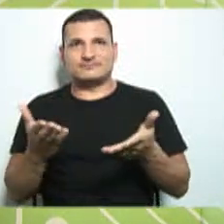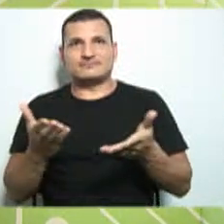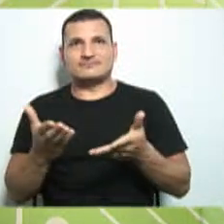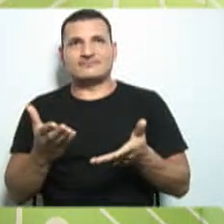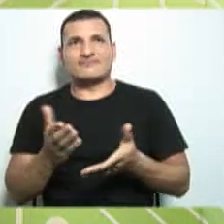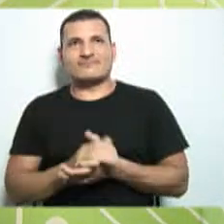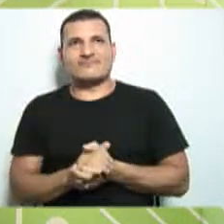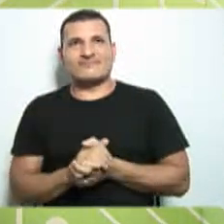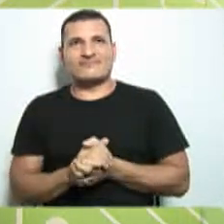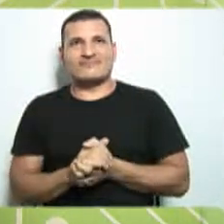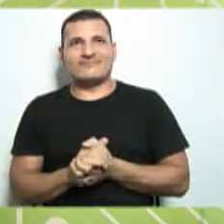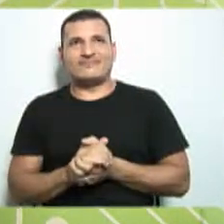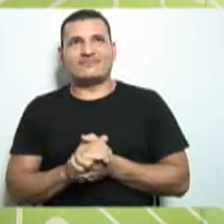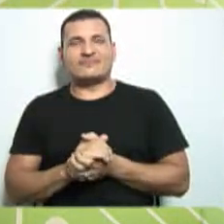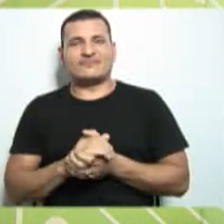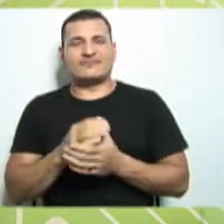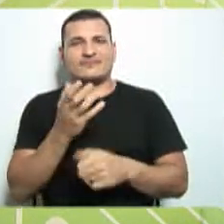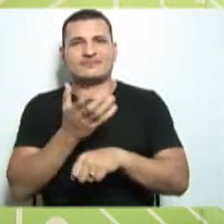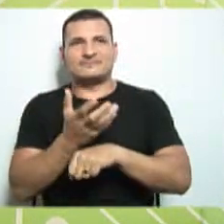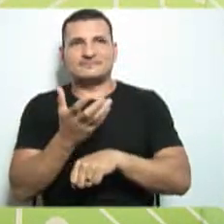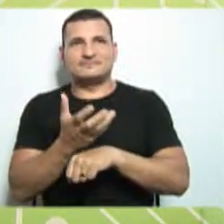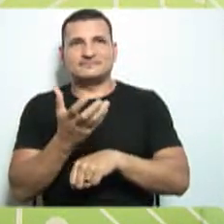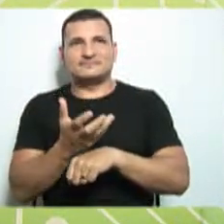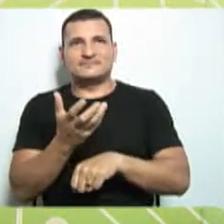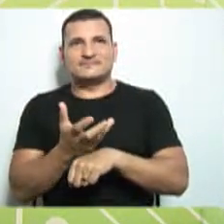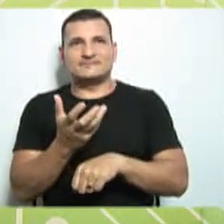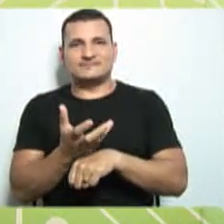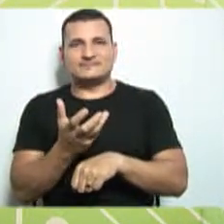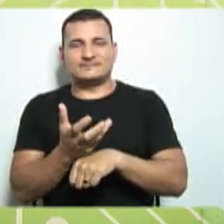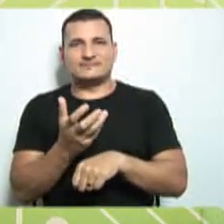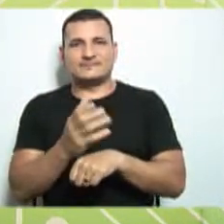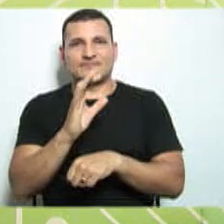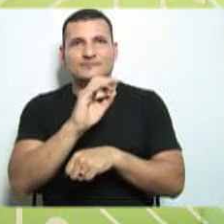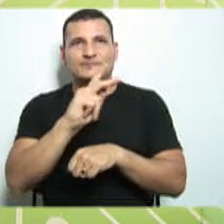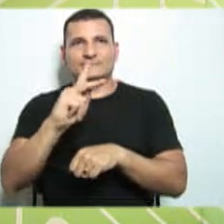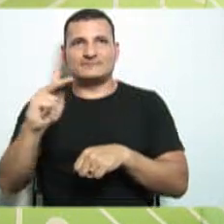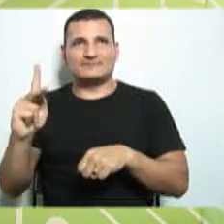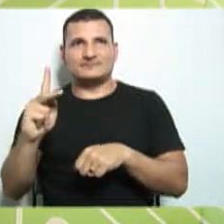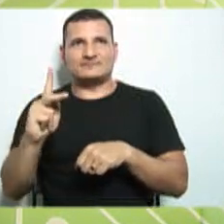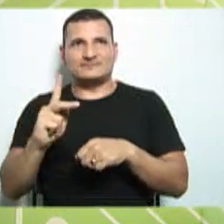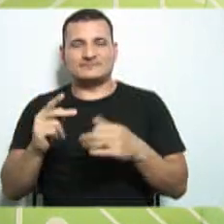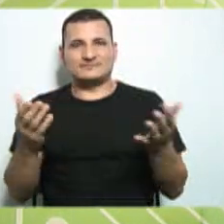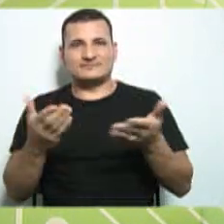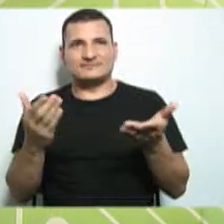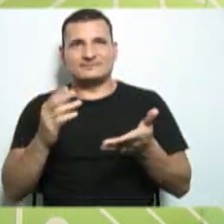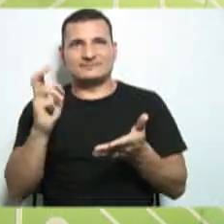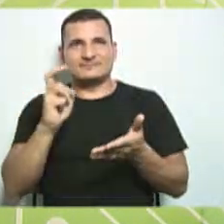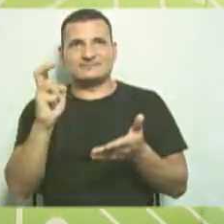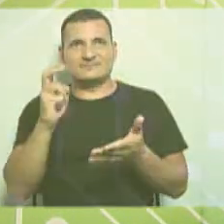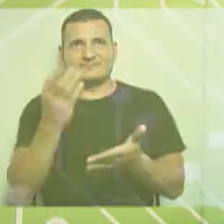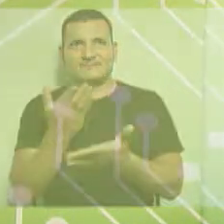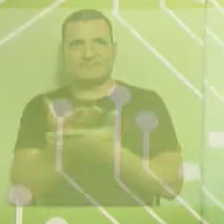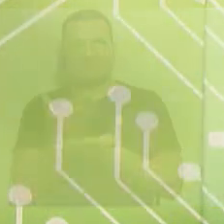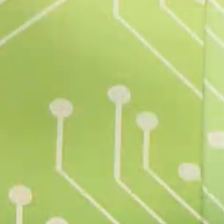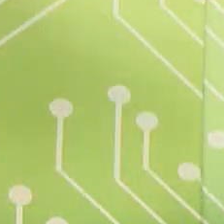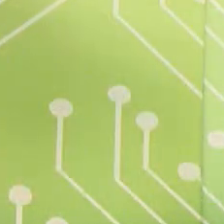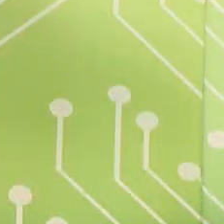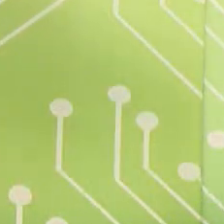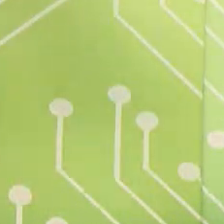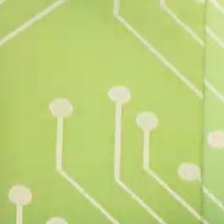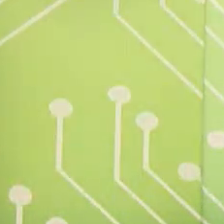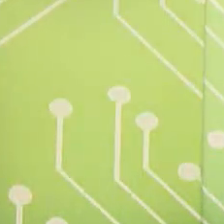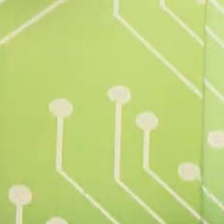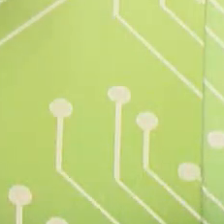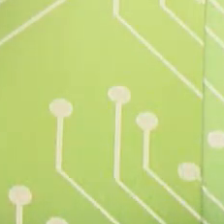da nossa disciplina de gestão estratégica em cooperativismo. Essa nossa quinta aula nós viemos aqui